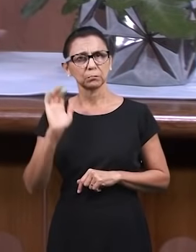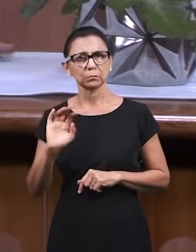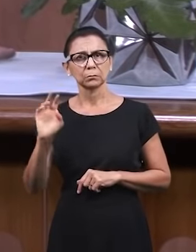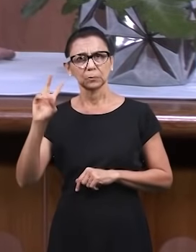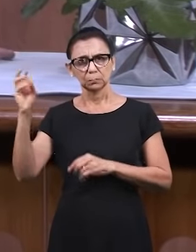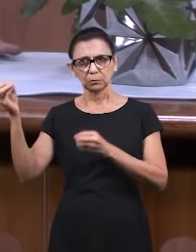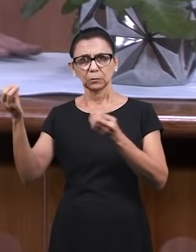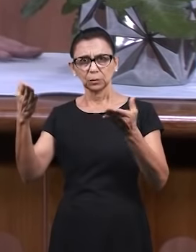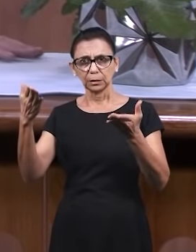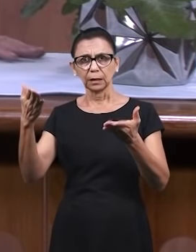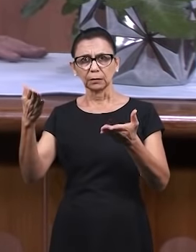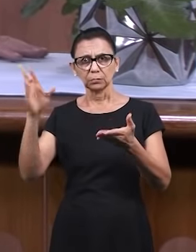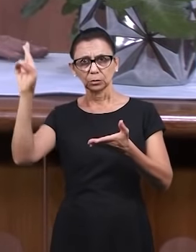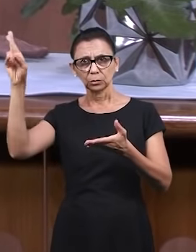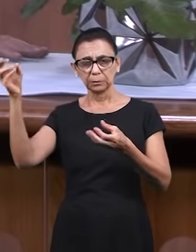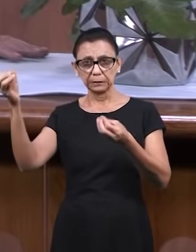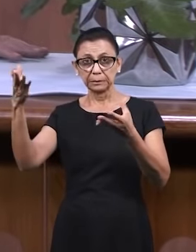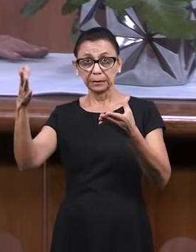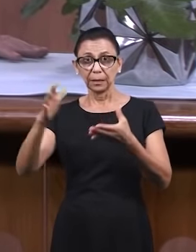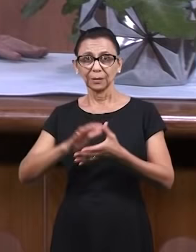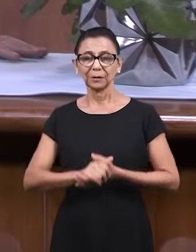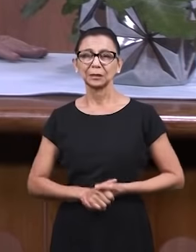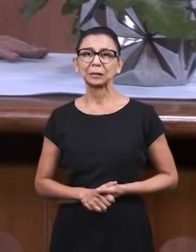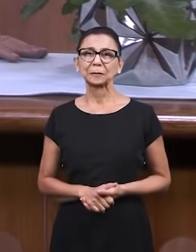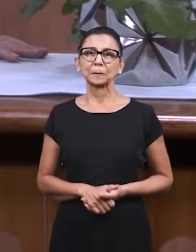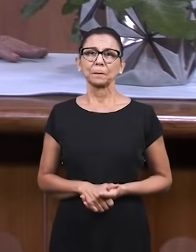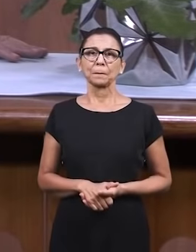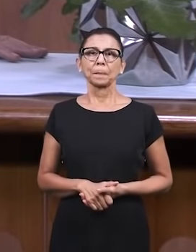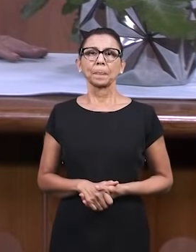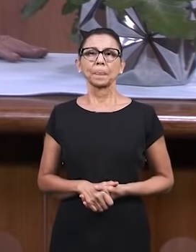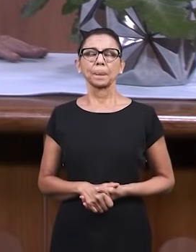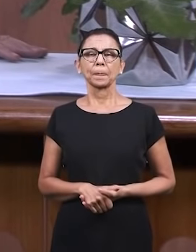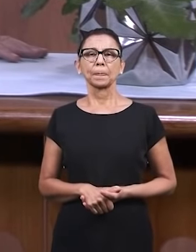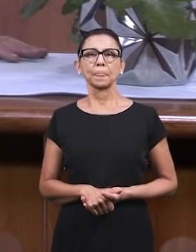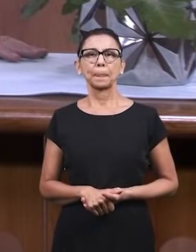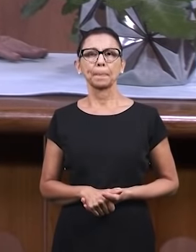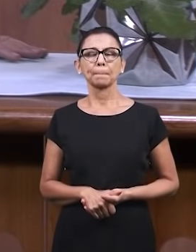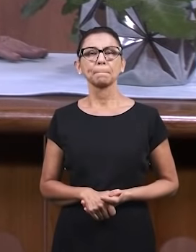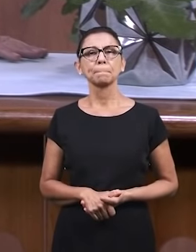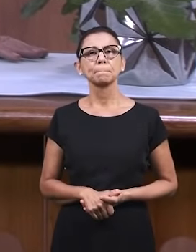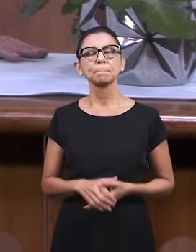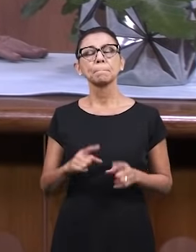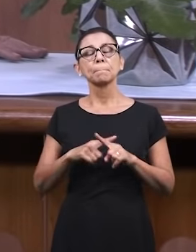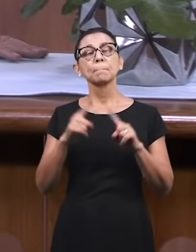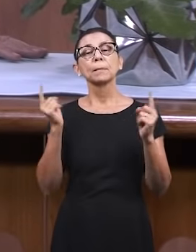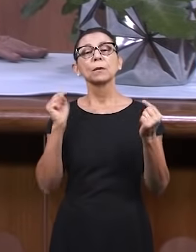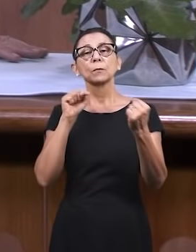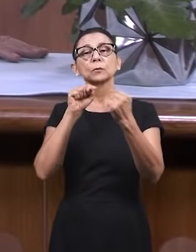dá tudo isso. Mas não foi isso, não foi só para isso que o Senhor veio.